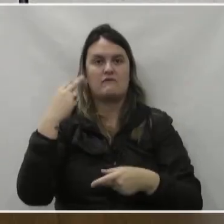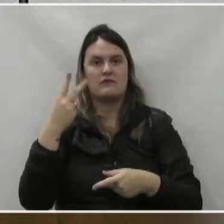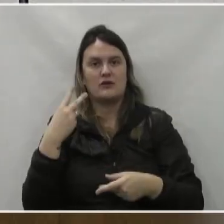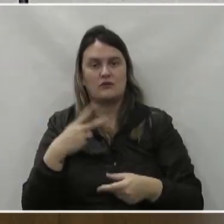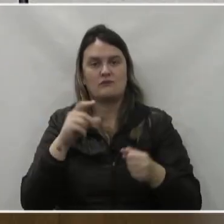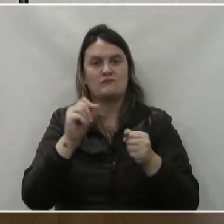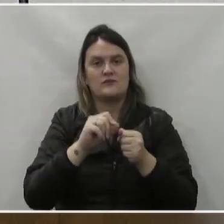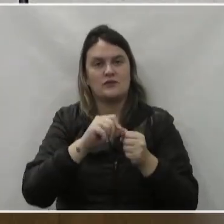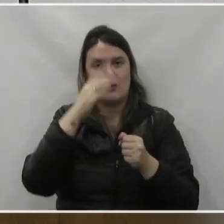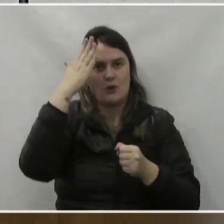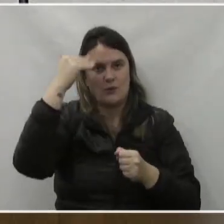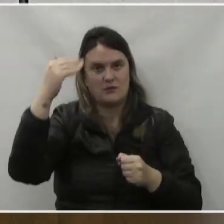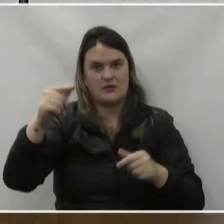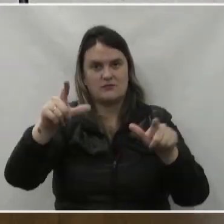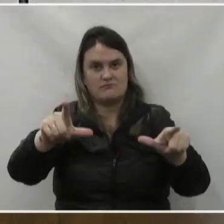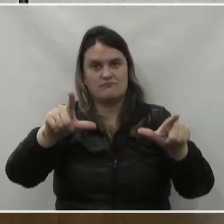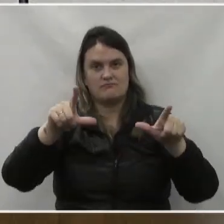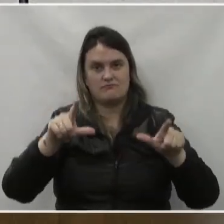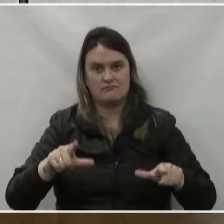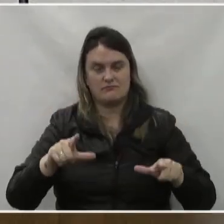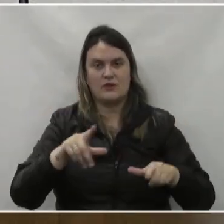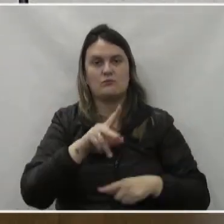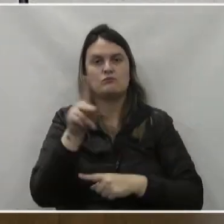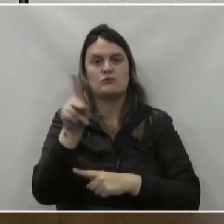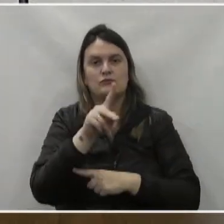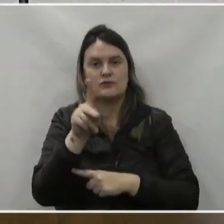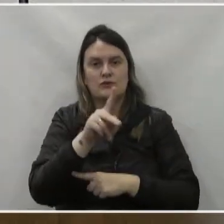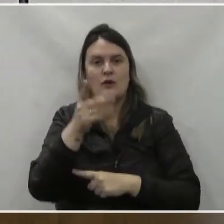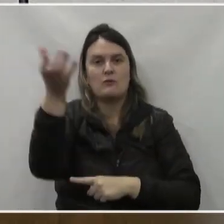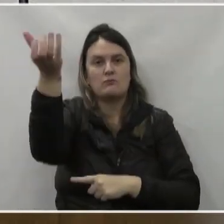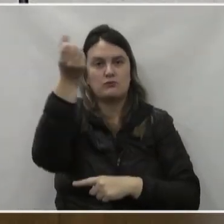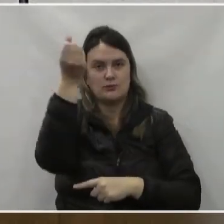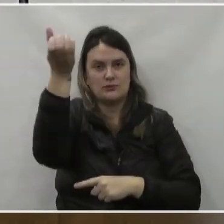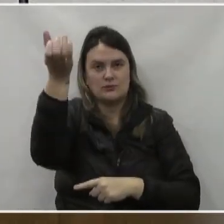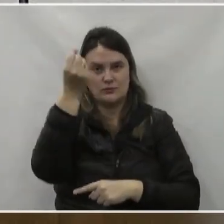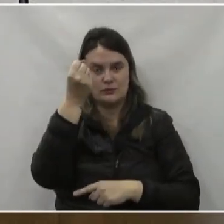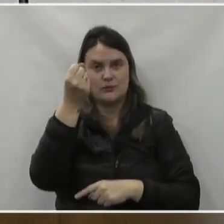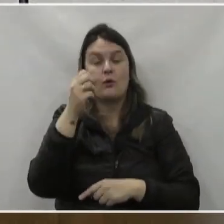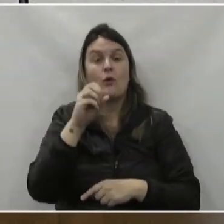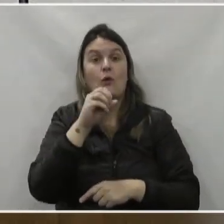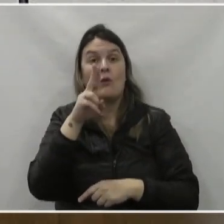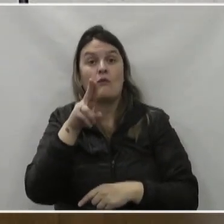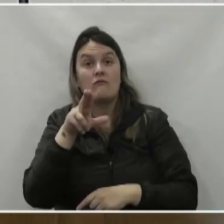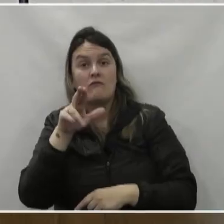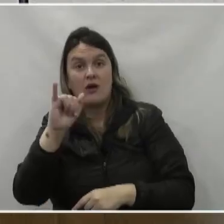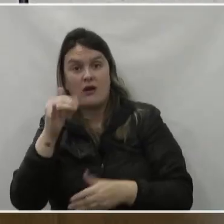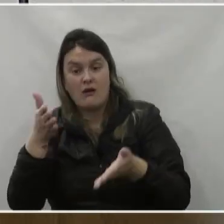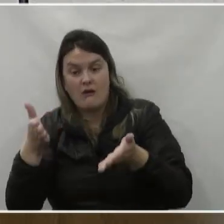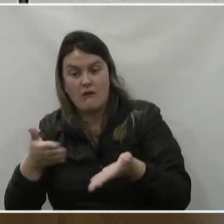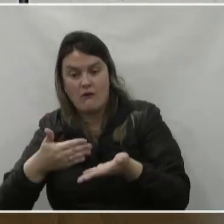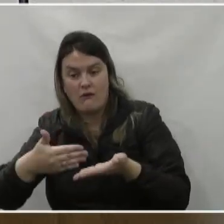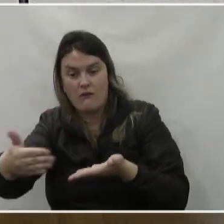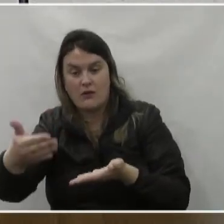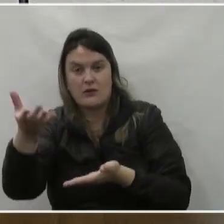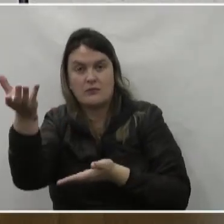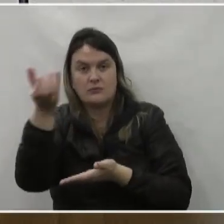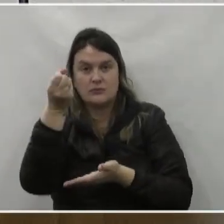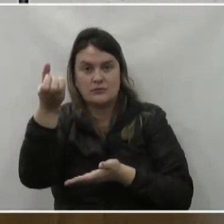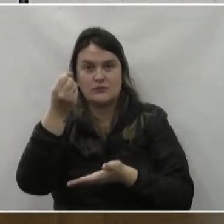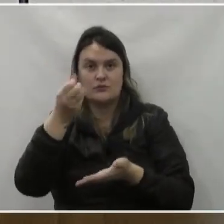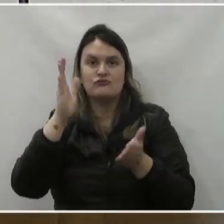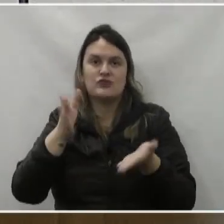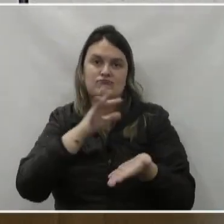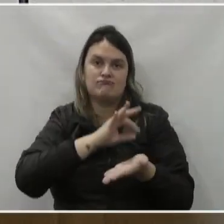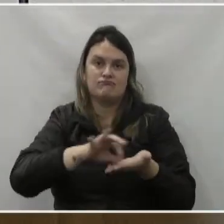para fazerem a entrega do certificado aos professores aposentados, ou que estão se aposentando e confirmaram previamente